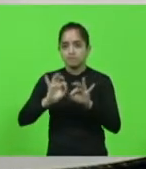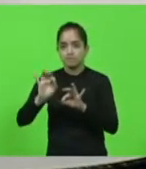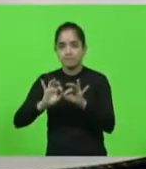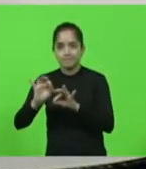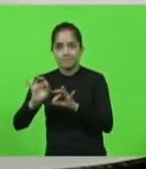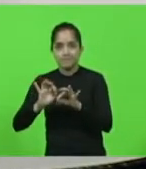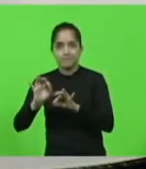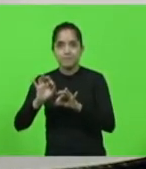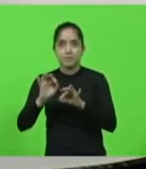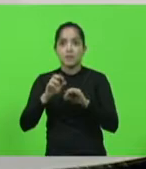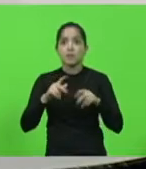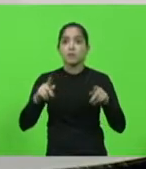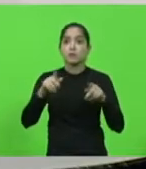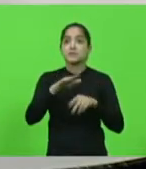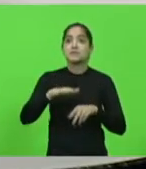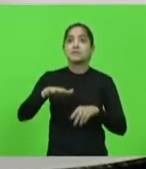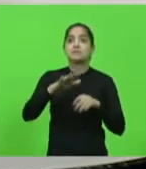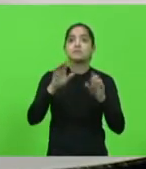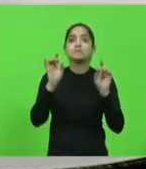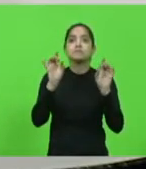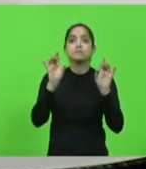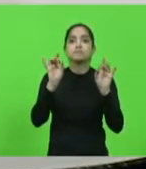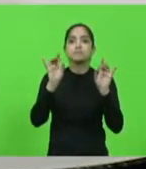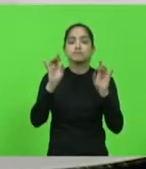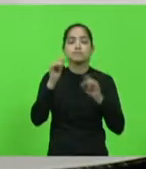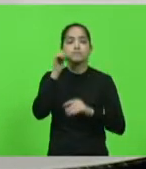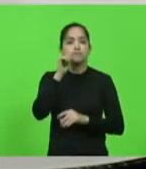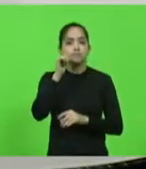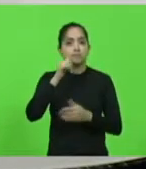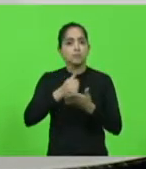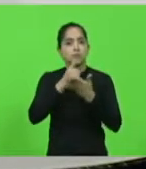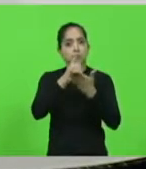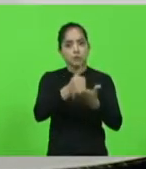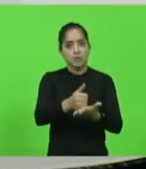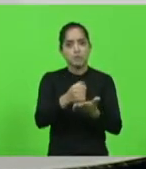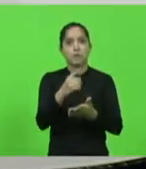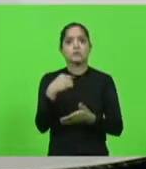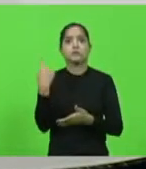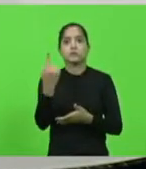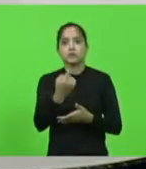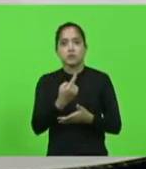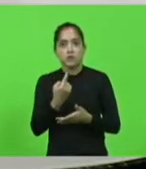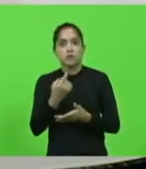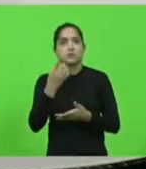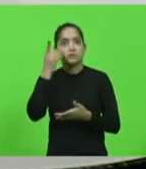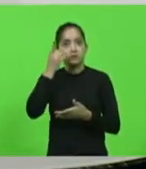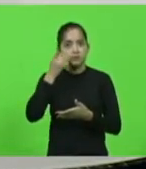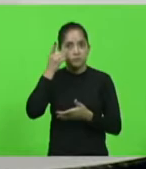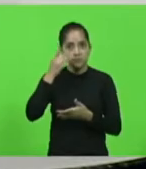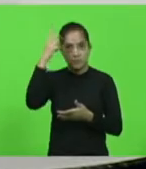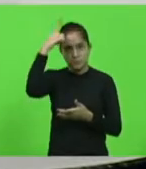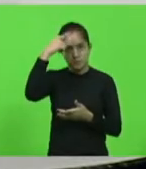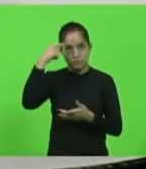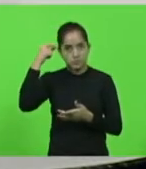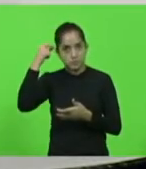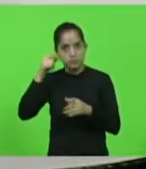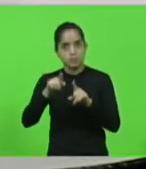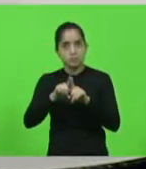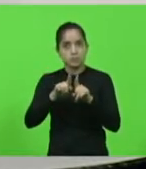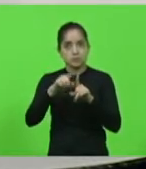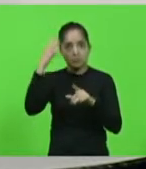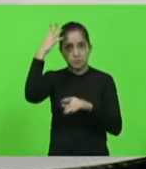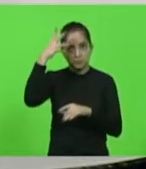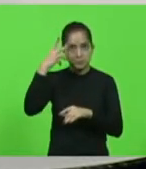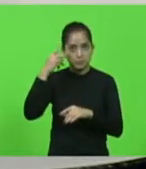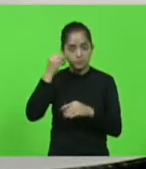Procuradoria Especial da Mulher, evidentemente com o apoio de todas nós, com o apoio da deputada Dirce, da deputada Luciane,